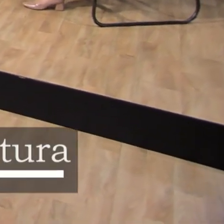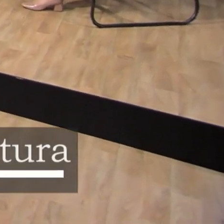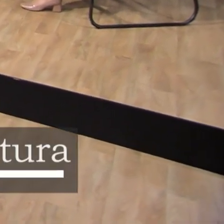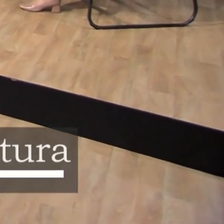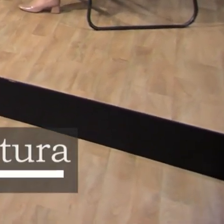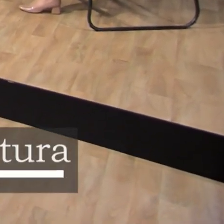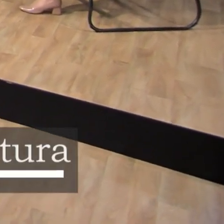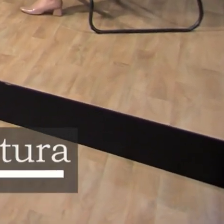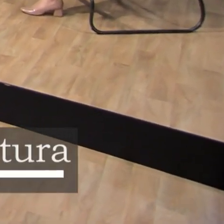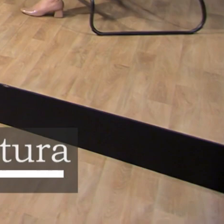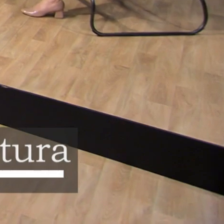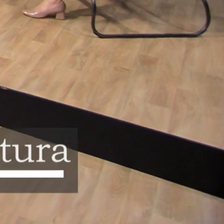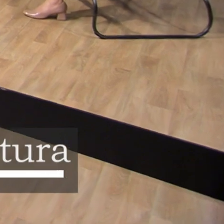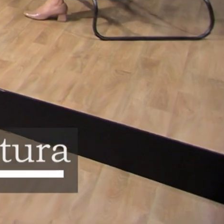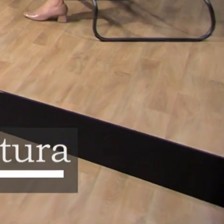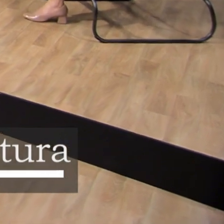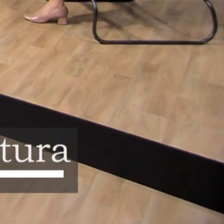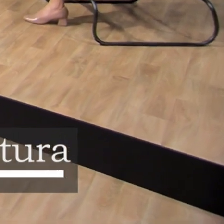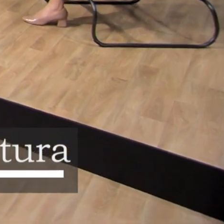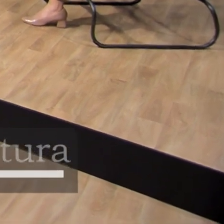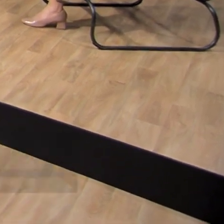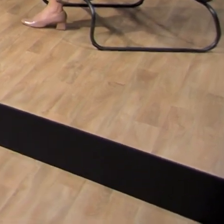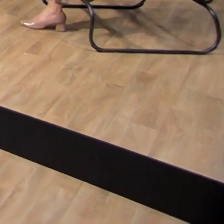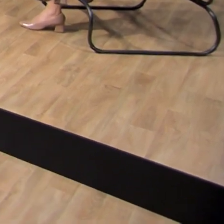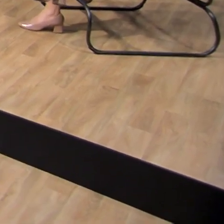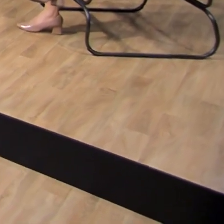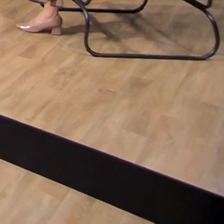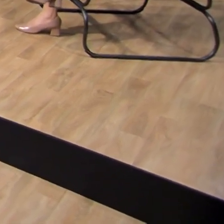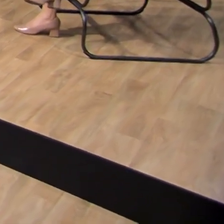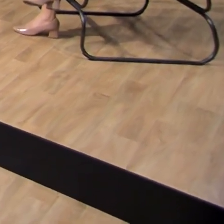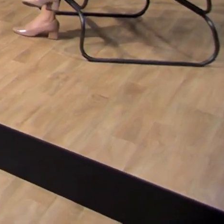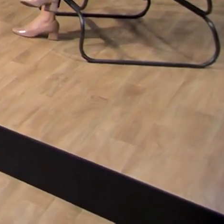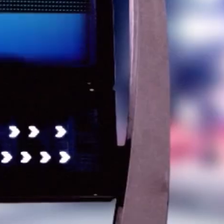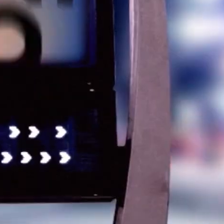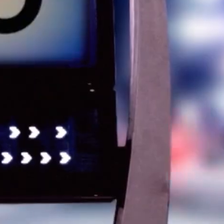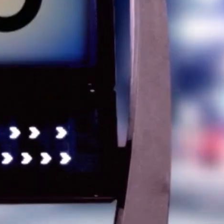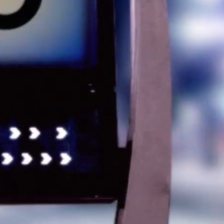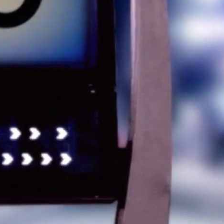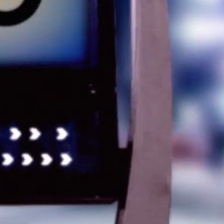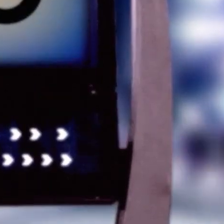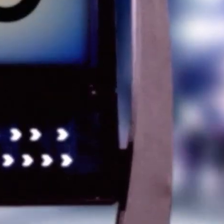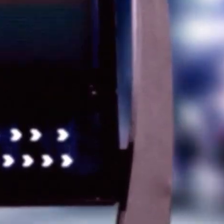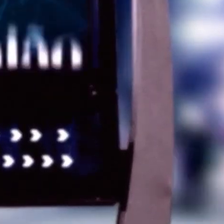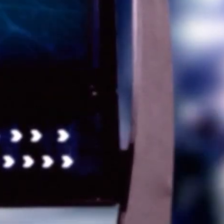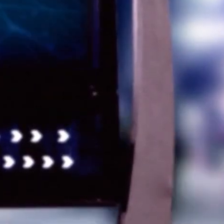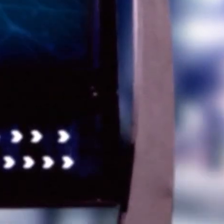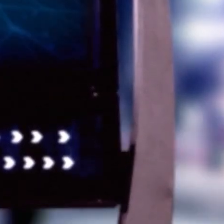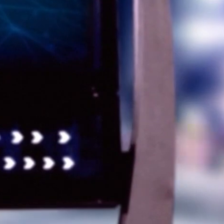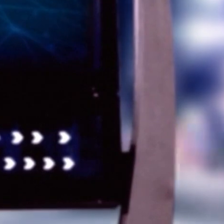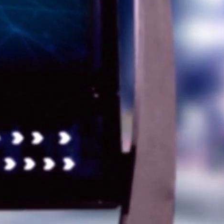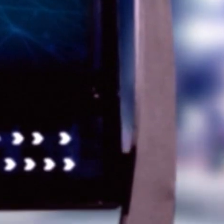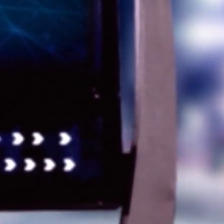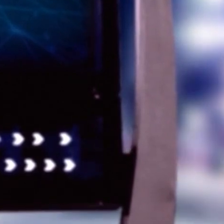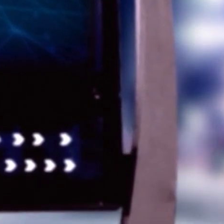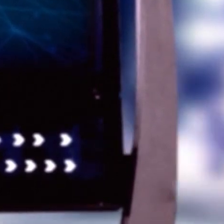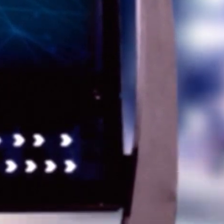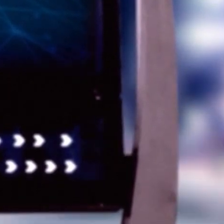refugiados, como todas aqui estamos. Obrigada pela presença hoje, essa conversa tão importante. E até uma